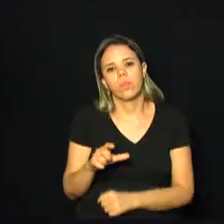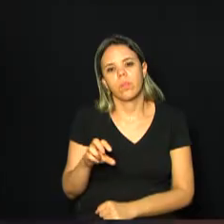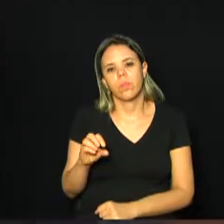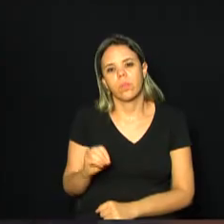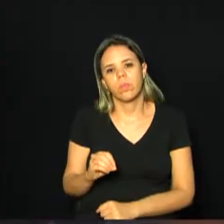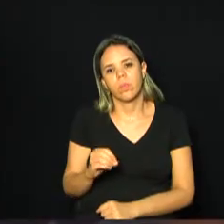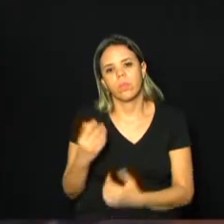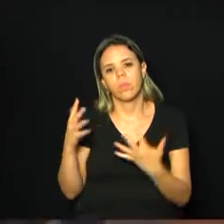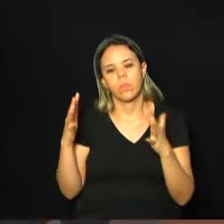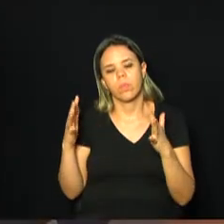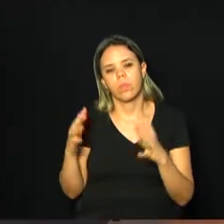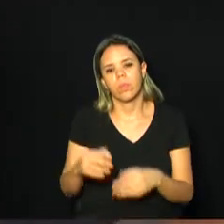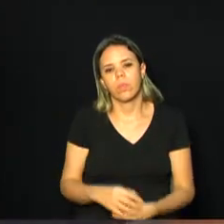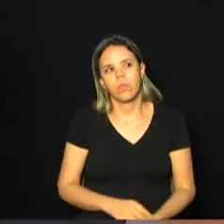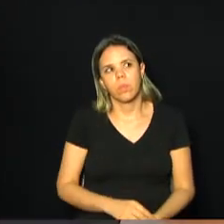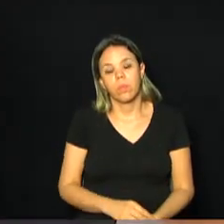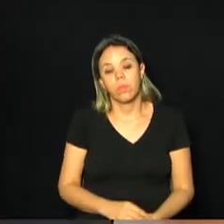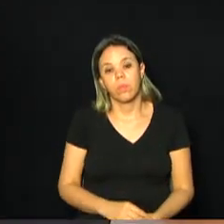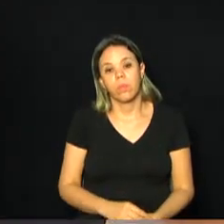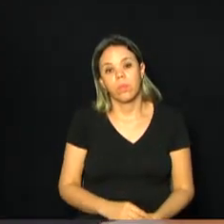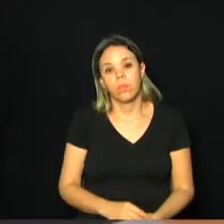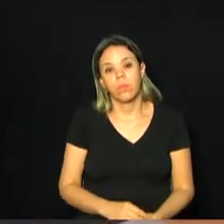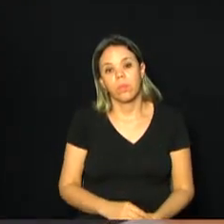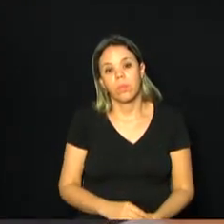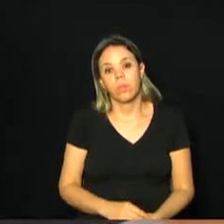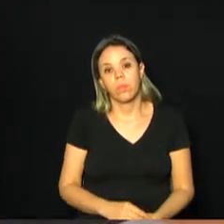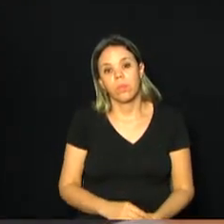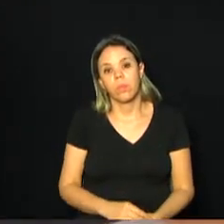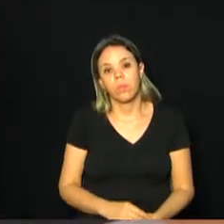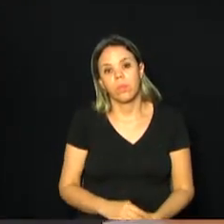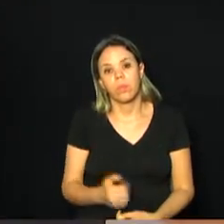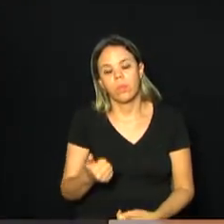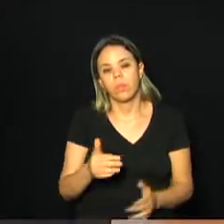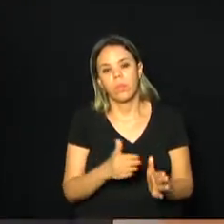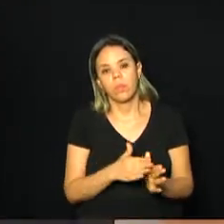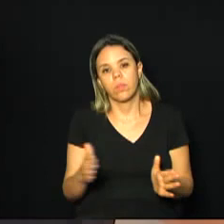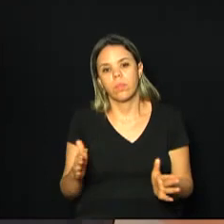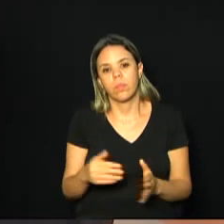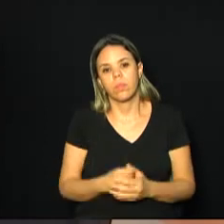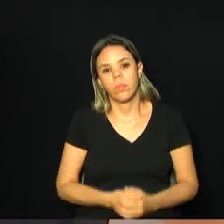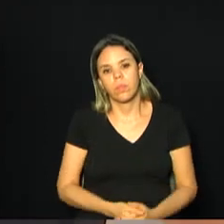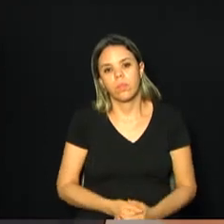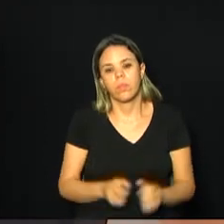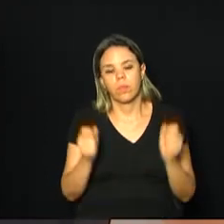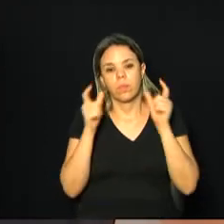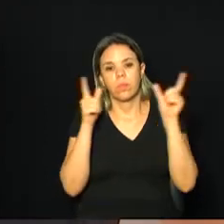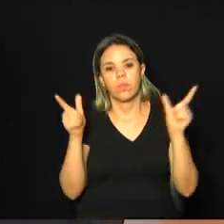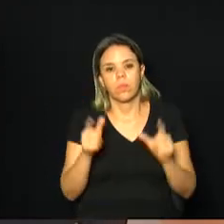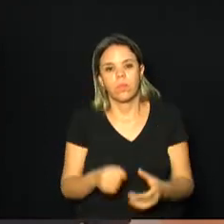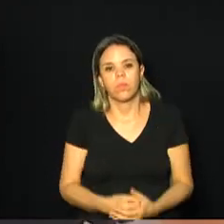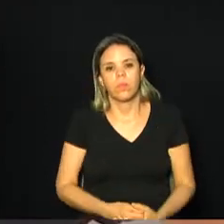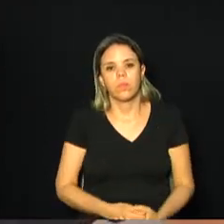Parabéns pela apresentação. Nossa, já só na primeira parte já fiquei assustado.